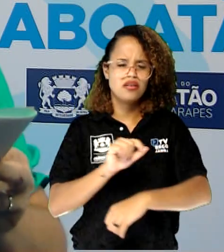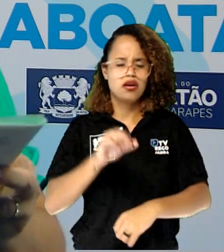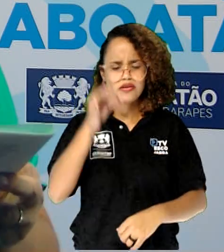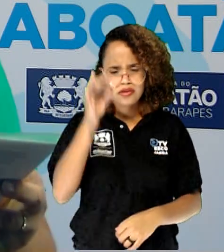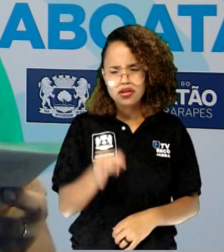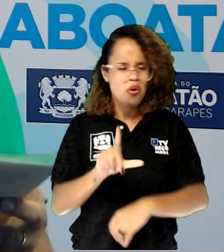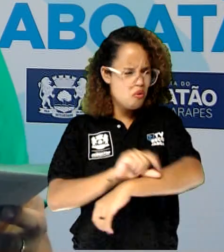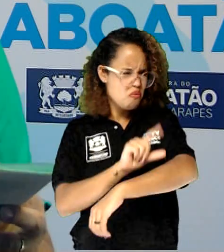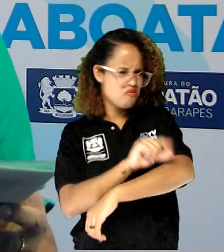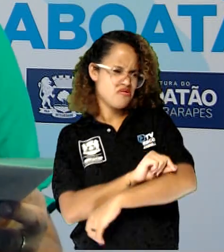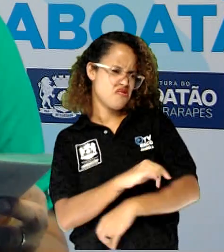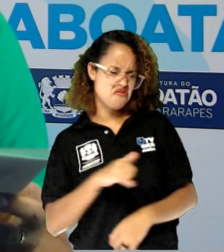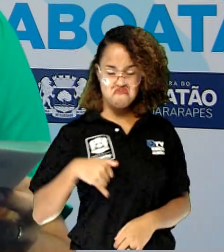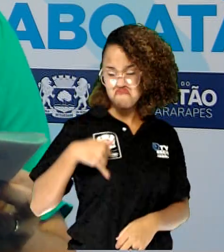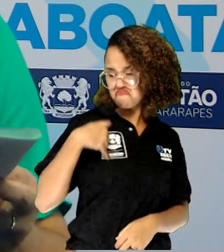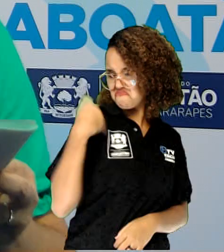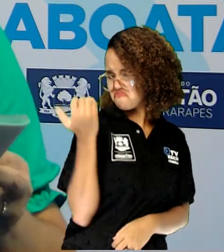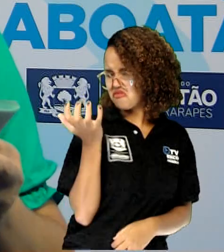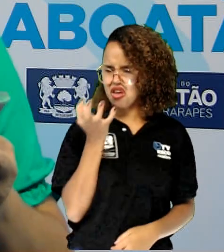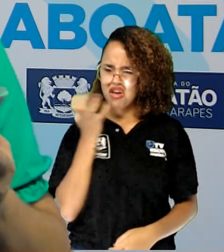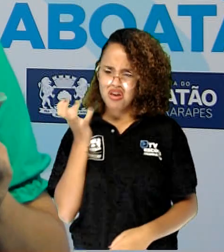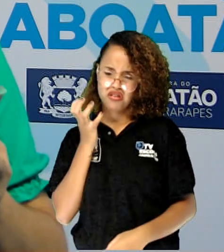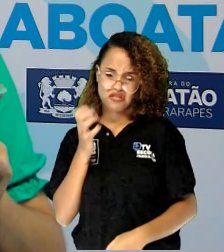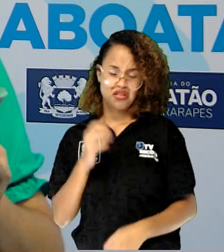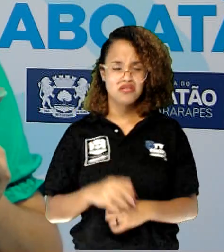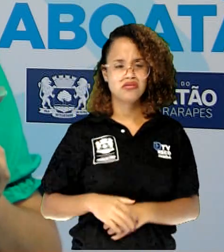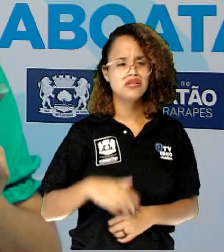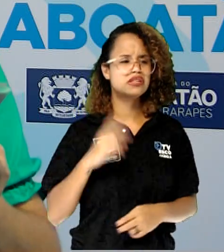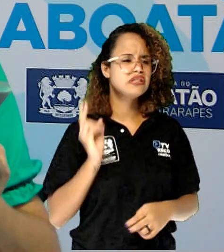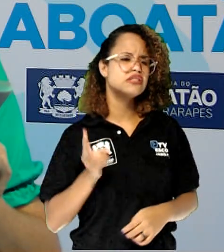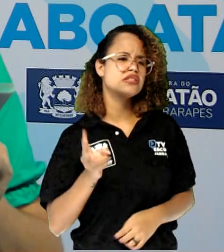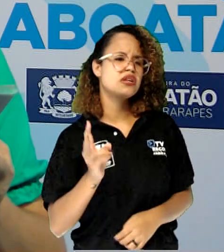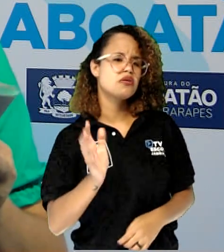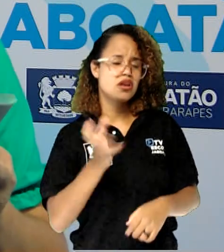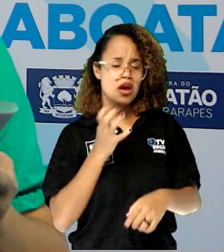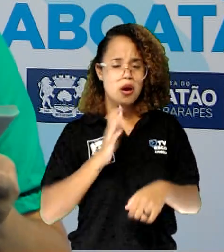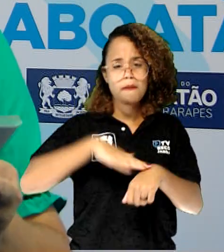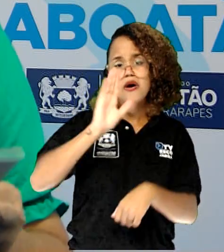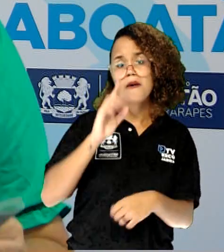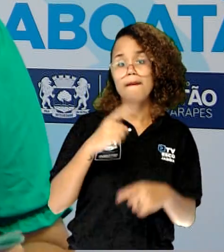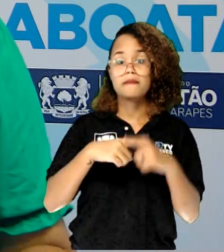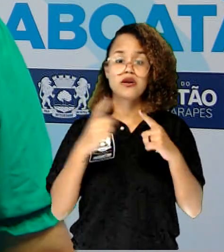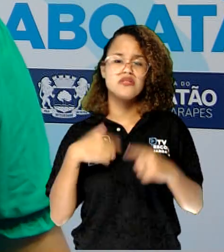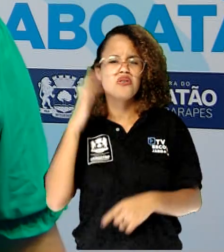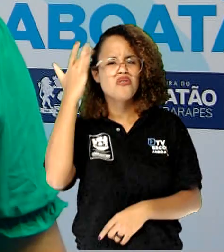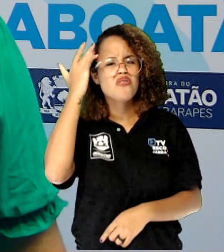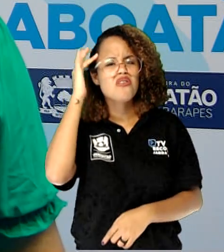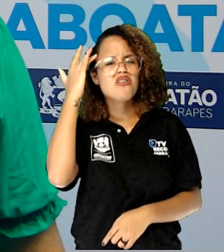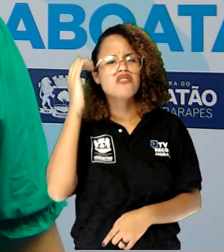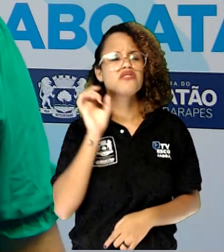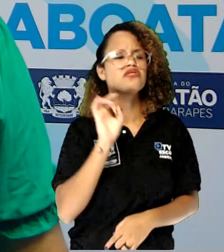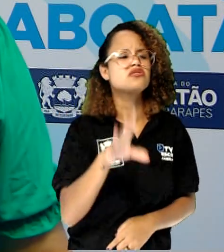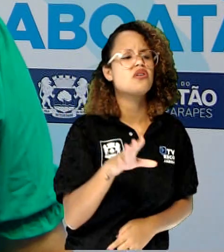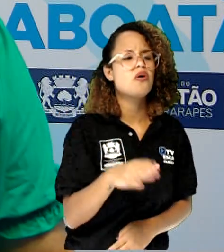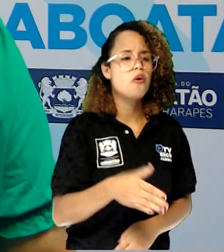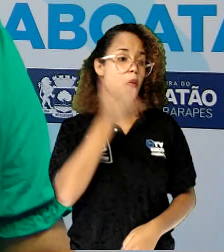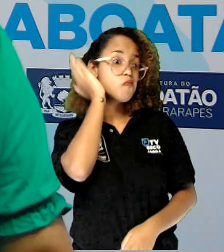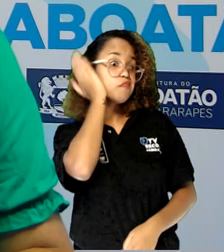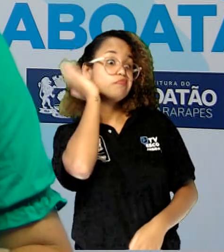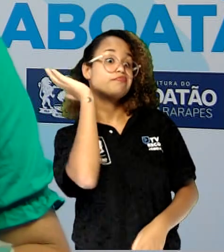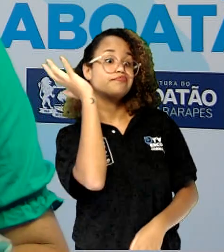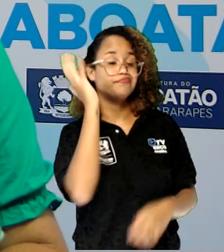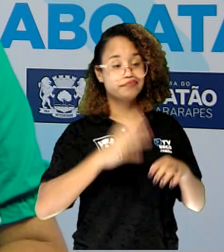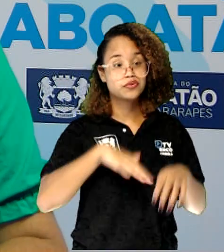demais. Se acha, quer ser o tal, sempre querendo ser mais, pois eu acho que ele é mesmo o bestão dos